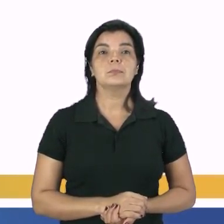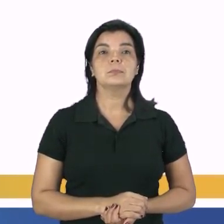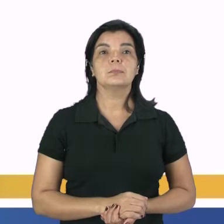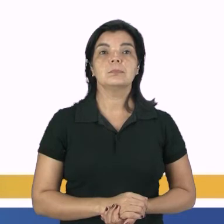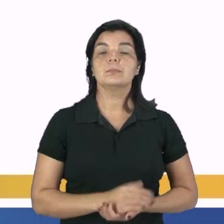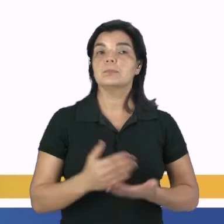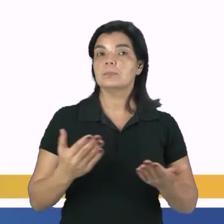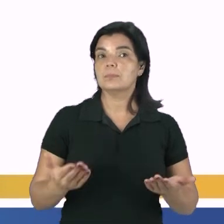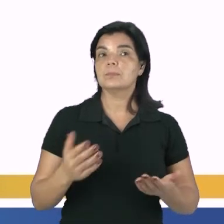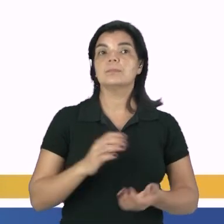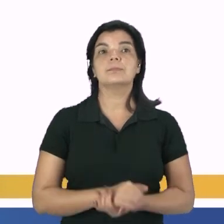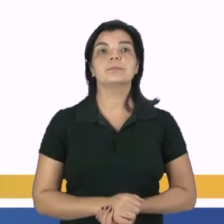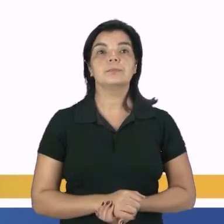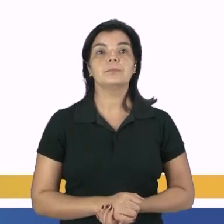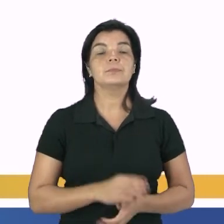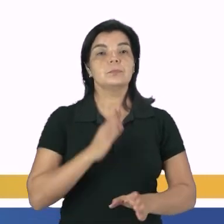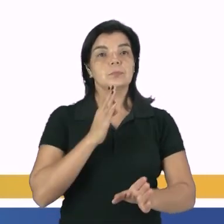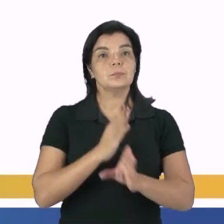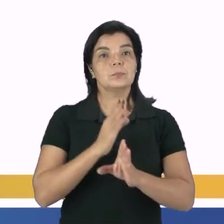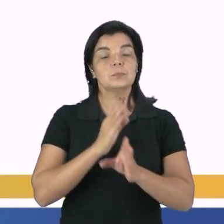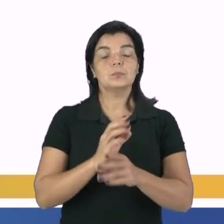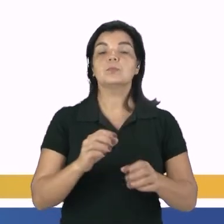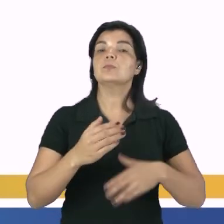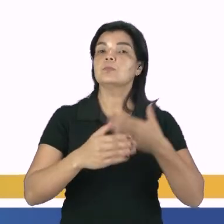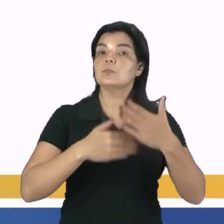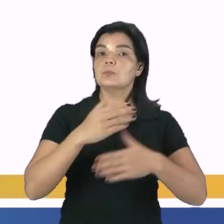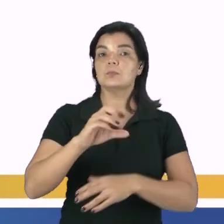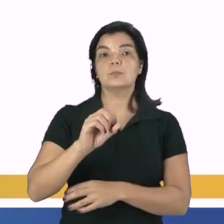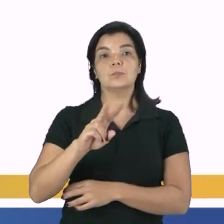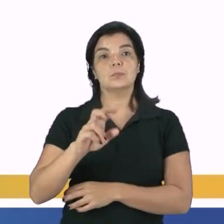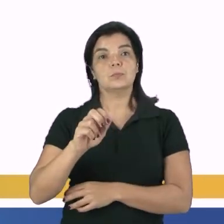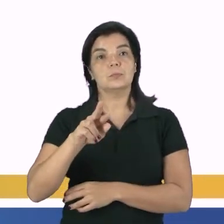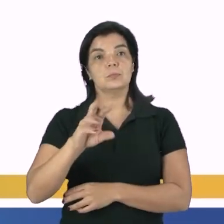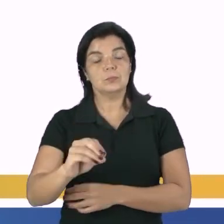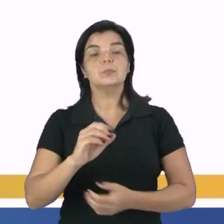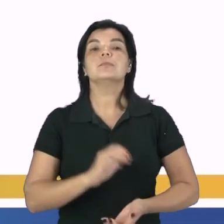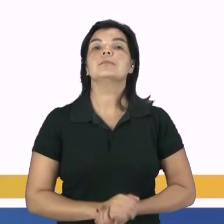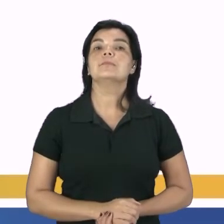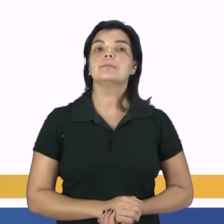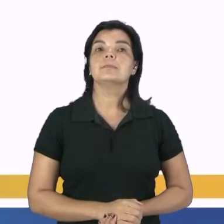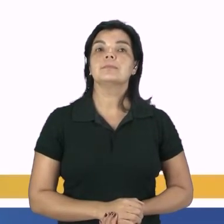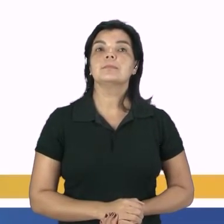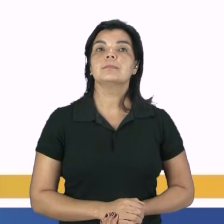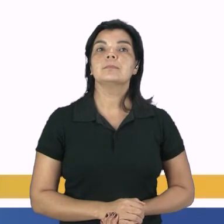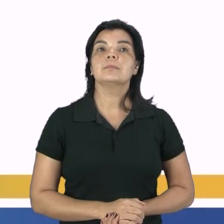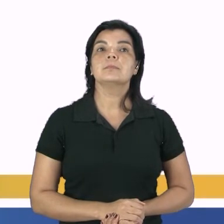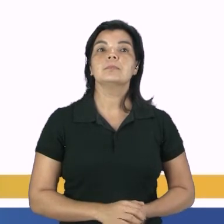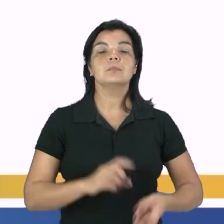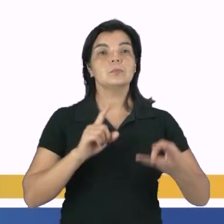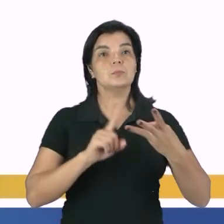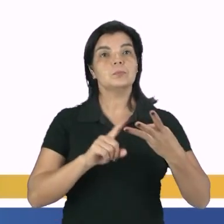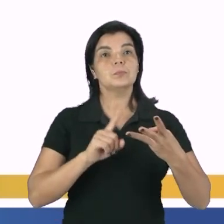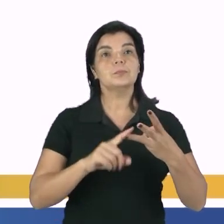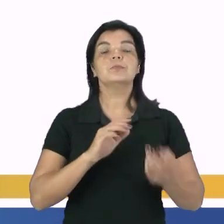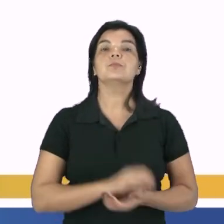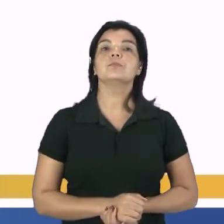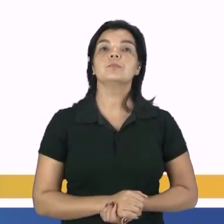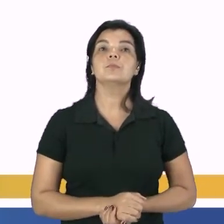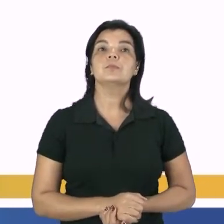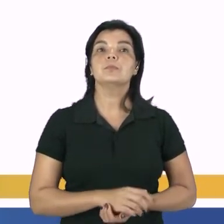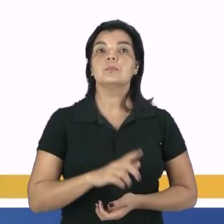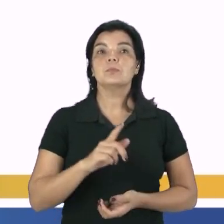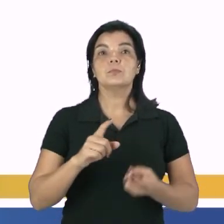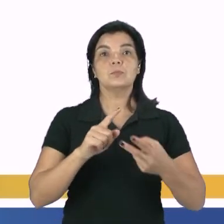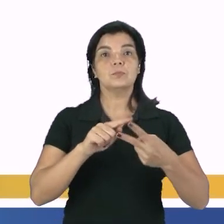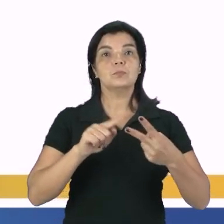Nesse caso, por conta do desenvolvimento do ovário. Na questão 3.